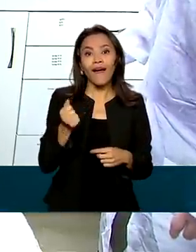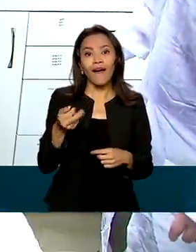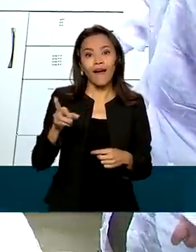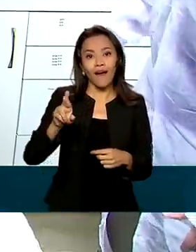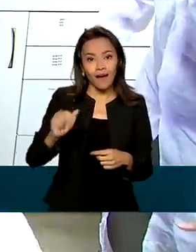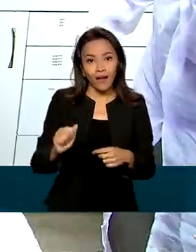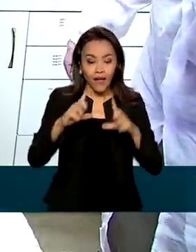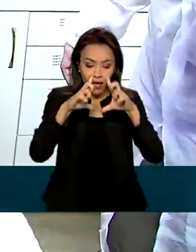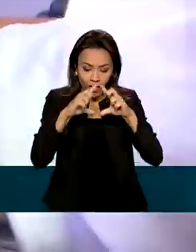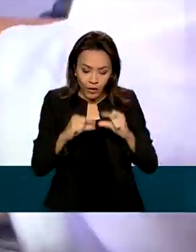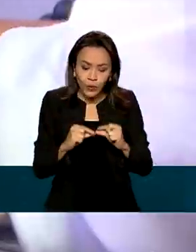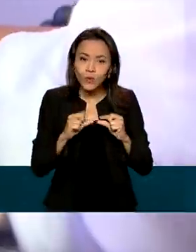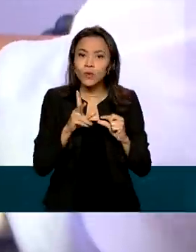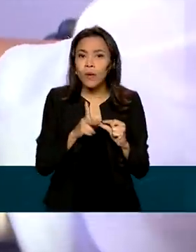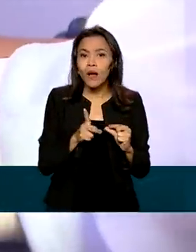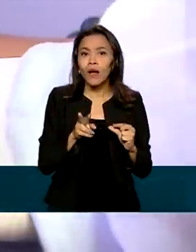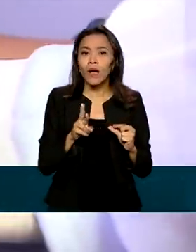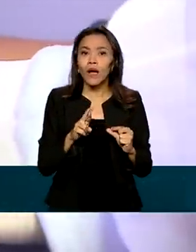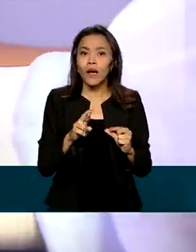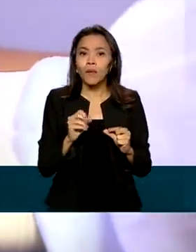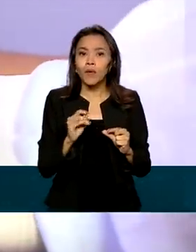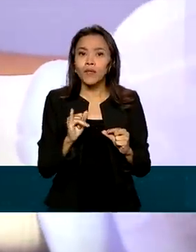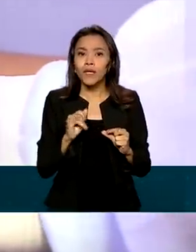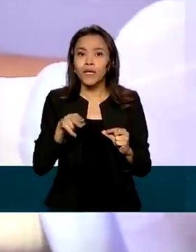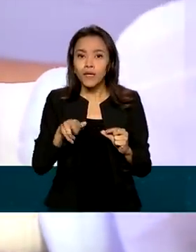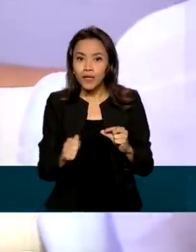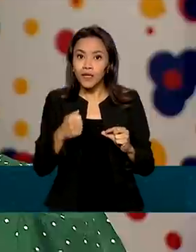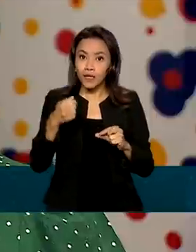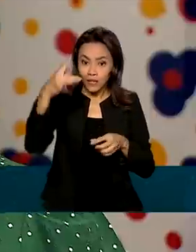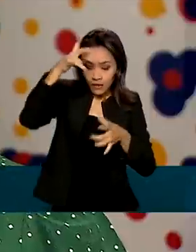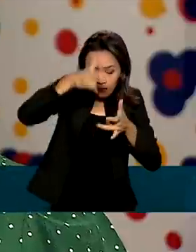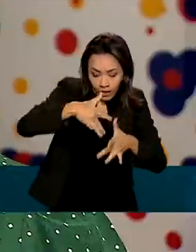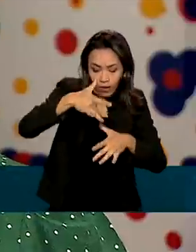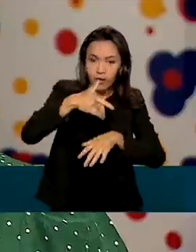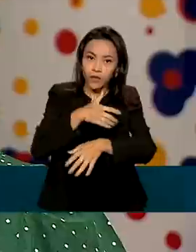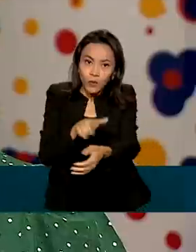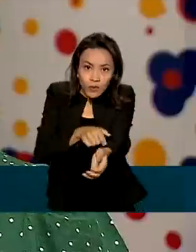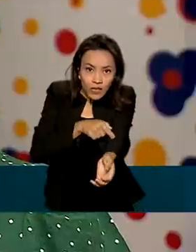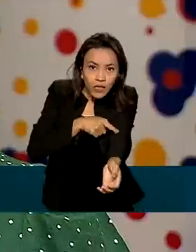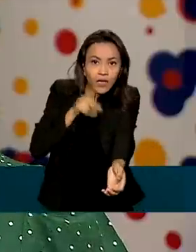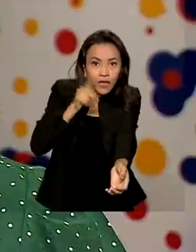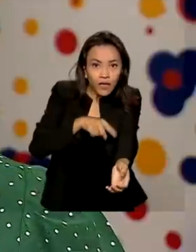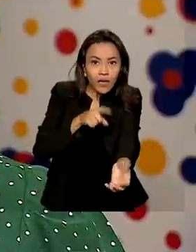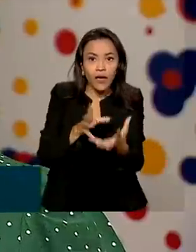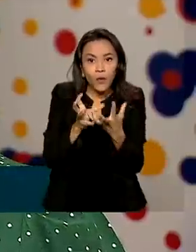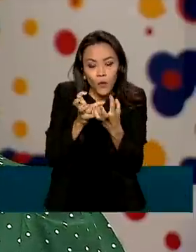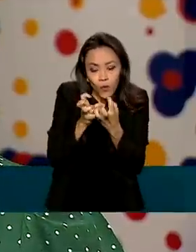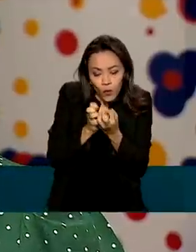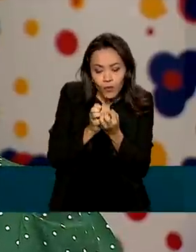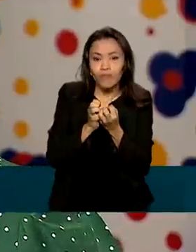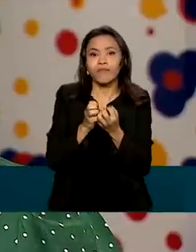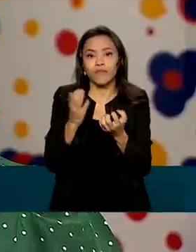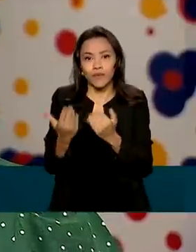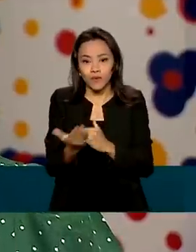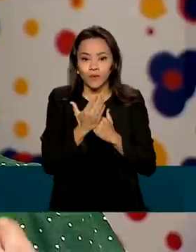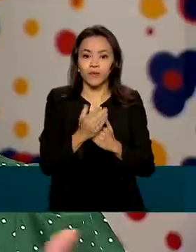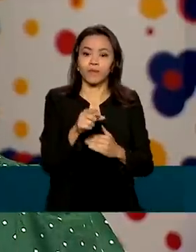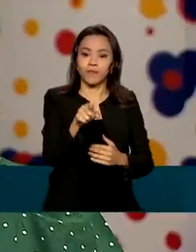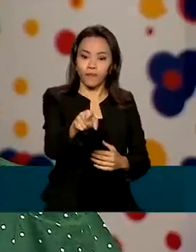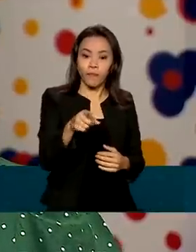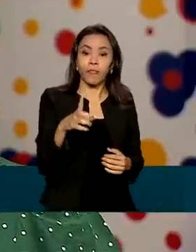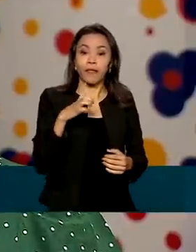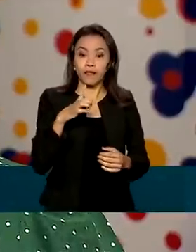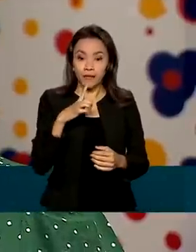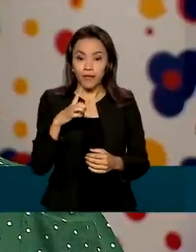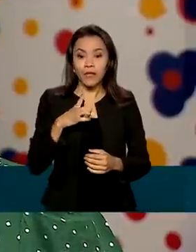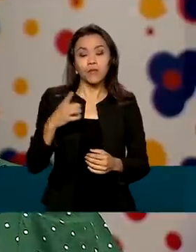uma proteína no sangue responsável pela coagulação. A gente tem hoje a profilaxia, que consiste na reposição